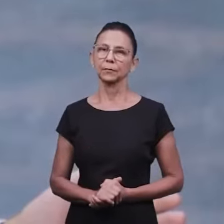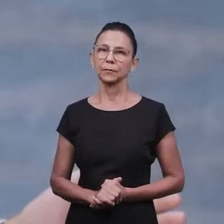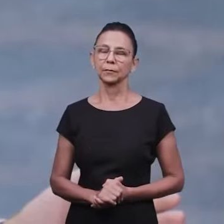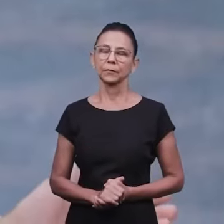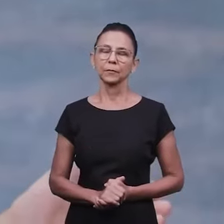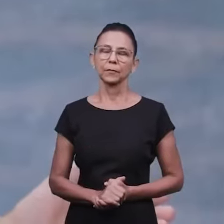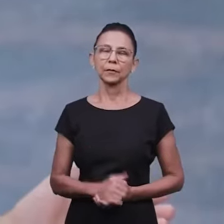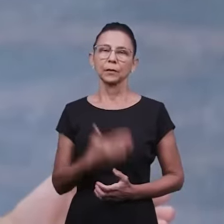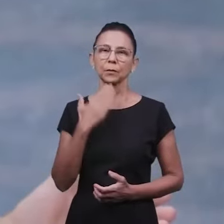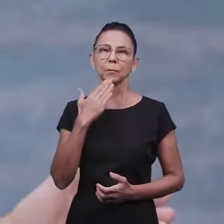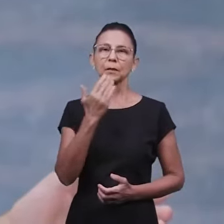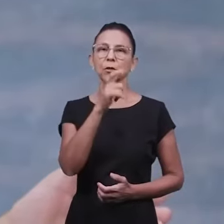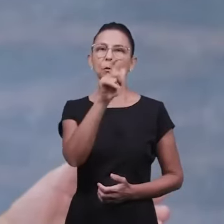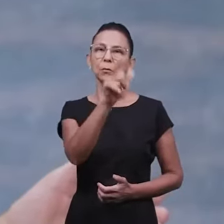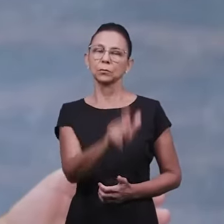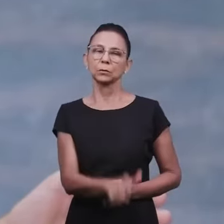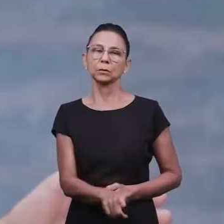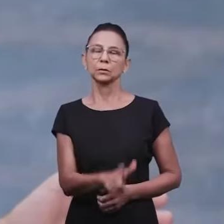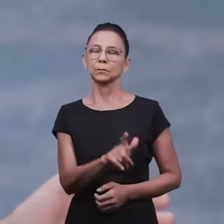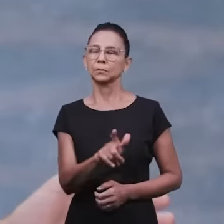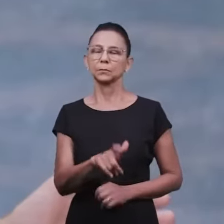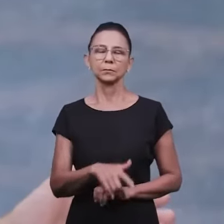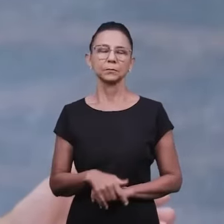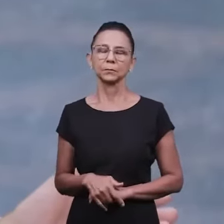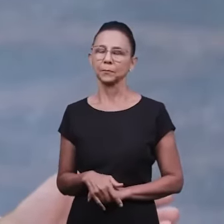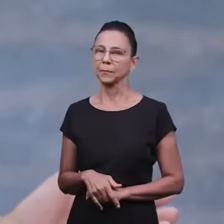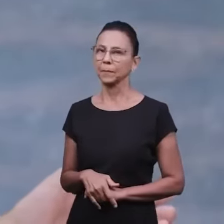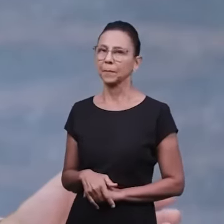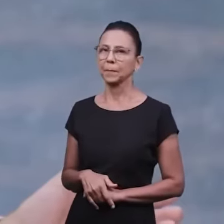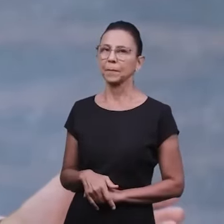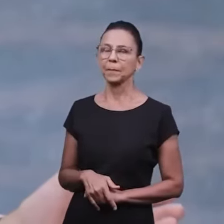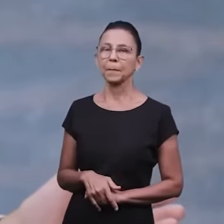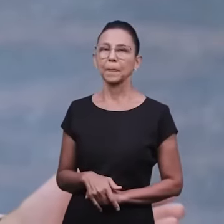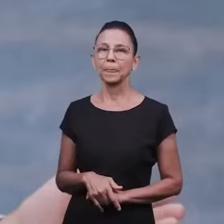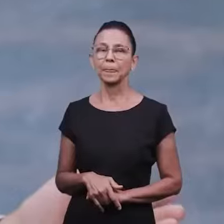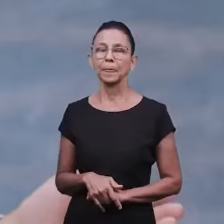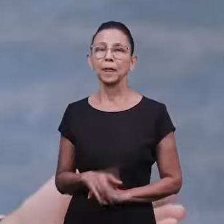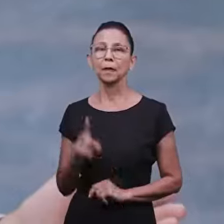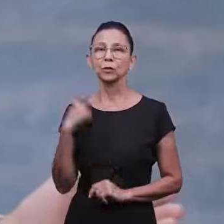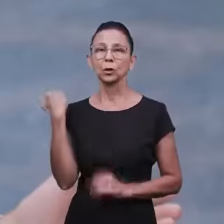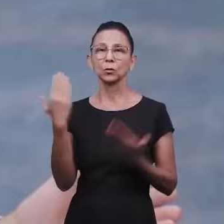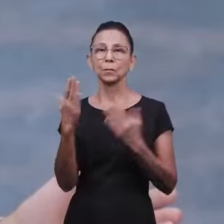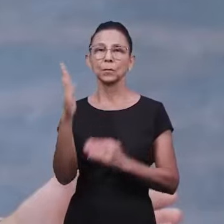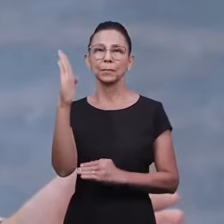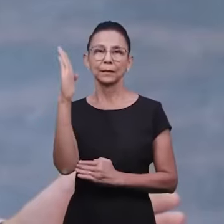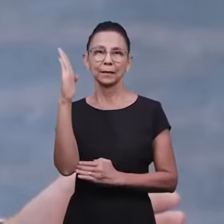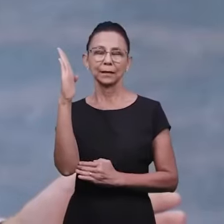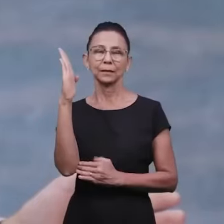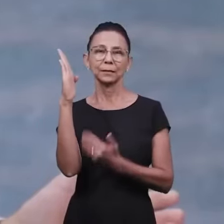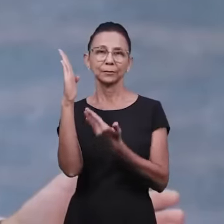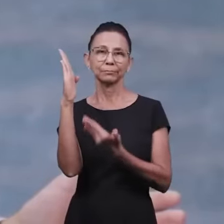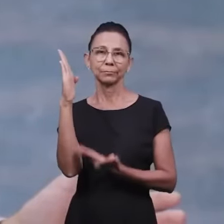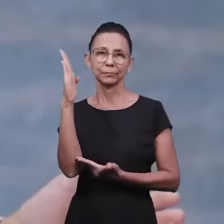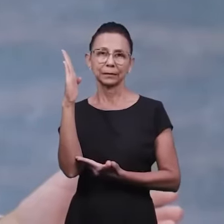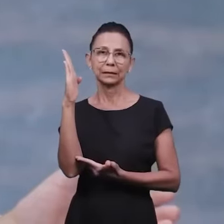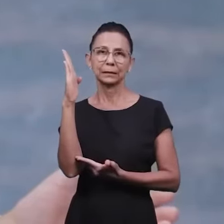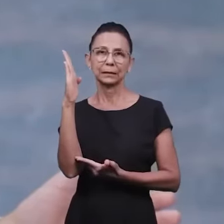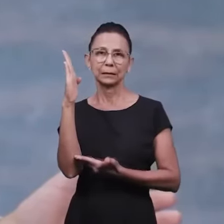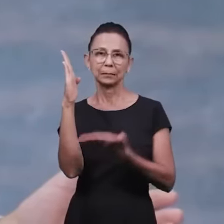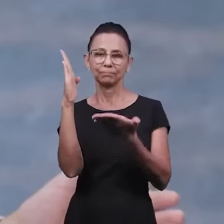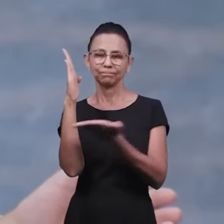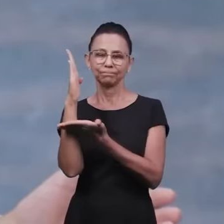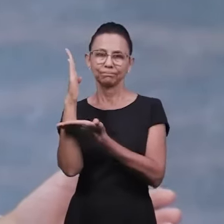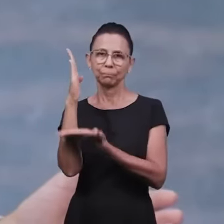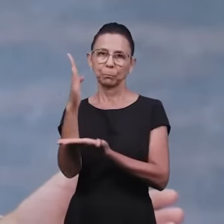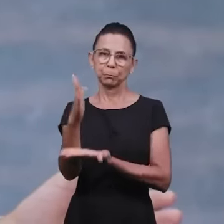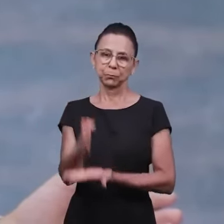terceiriza. Né? Ele que vai no campo, nós somos a madeira, né? Ele que escolhe a madeira, ele te arranca